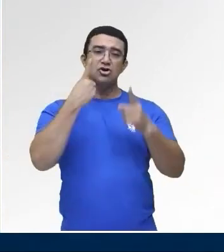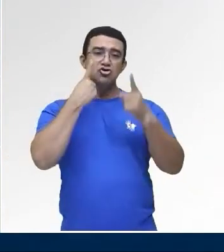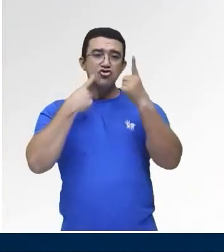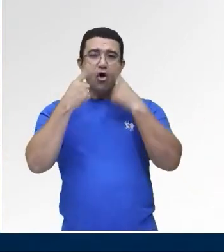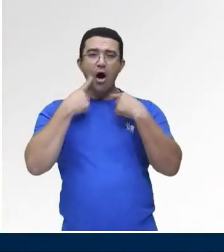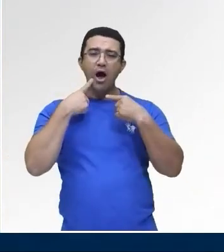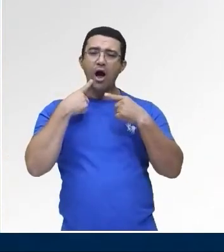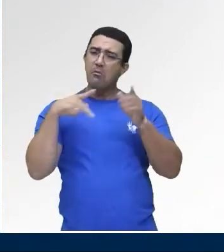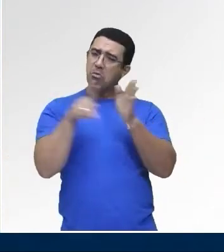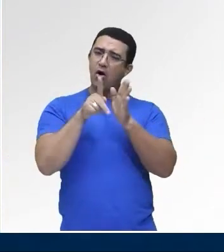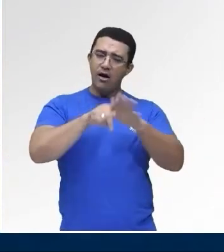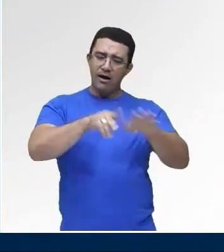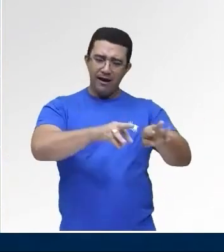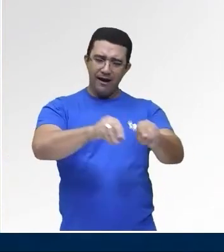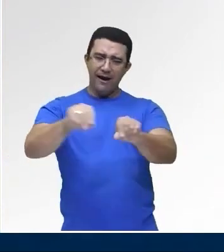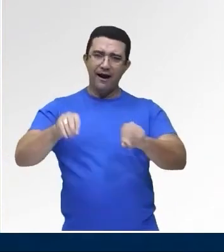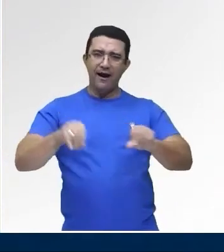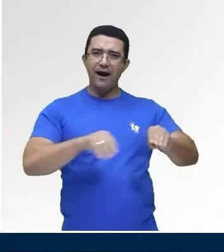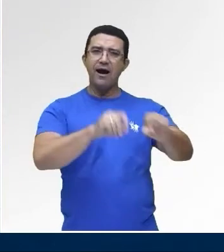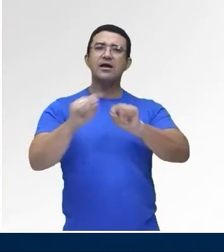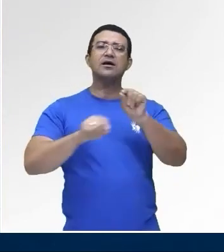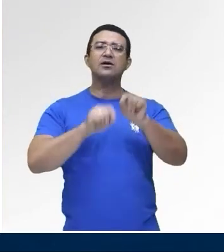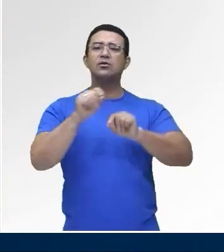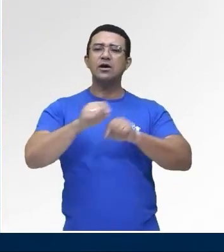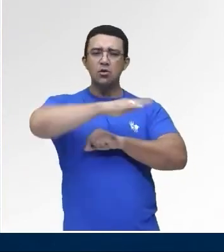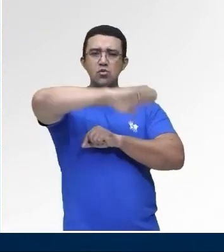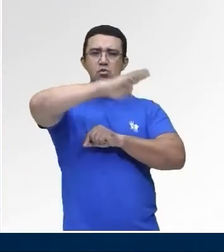areia a espuma da maré cheia.